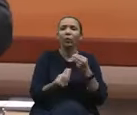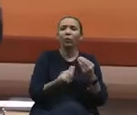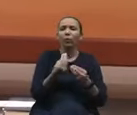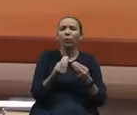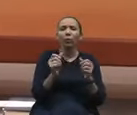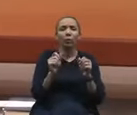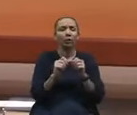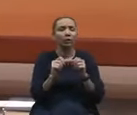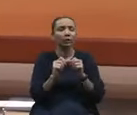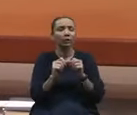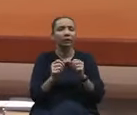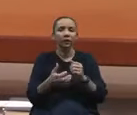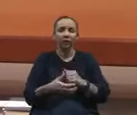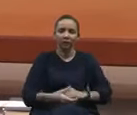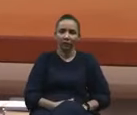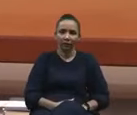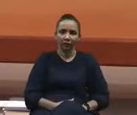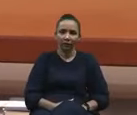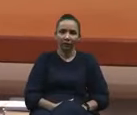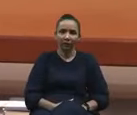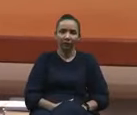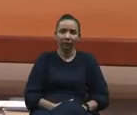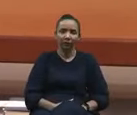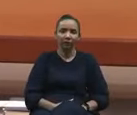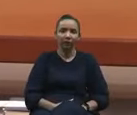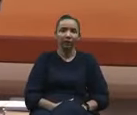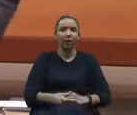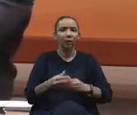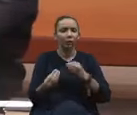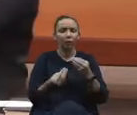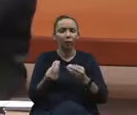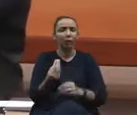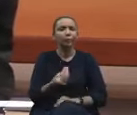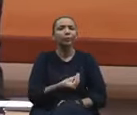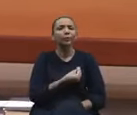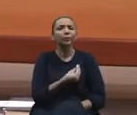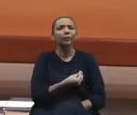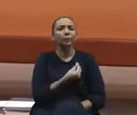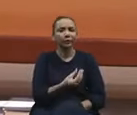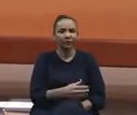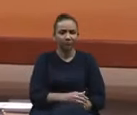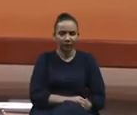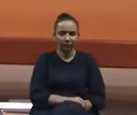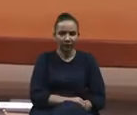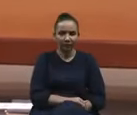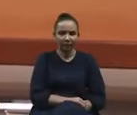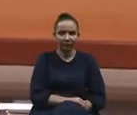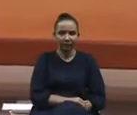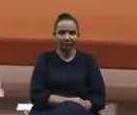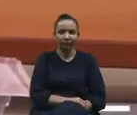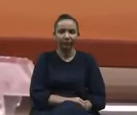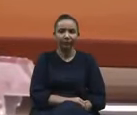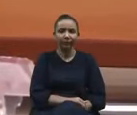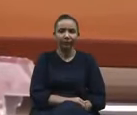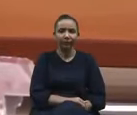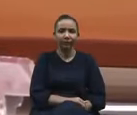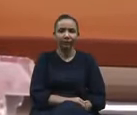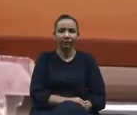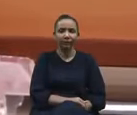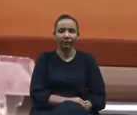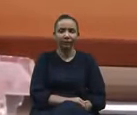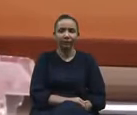fundamentação bíblica Jesus disse para um homem que estava na carne e olha o que ele diz